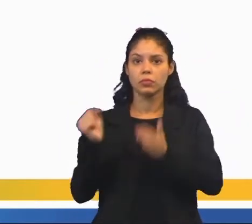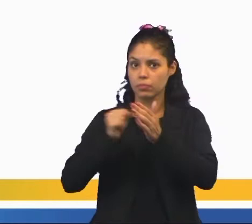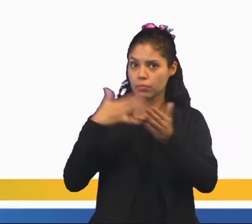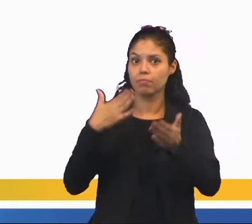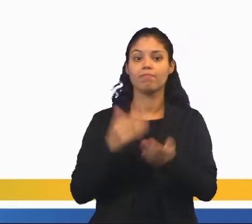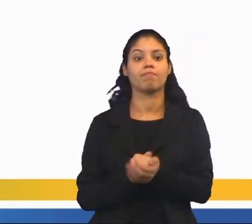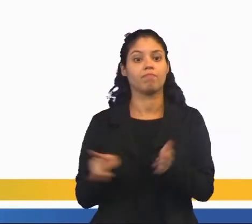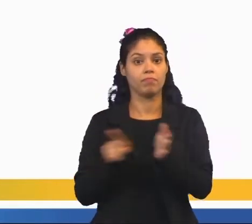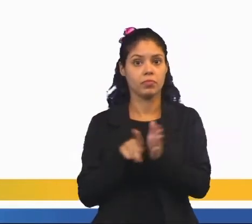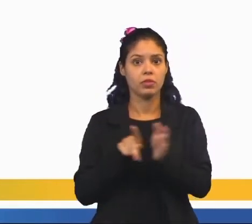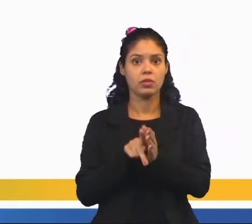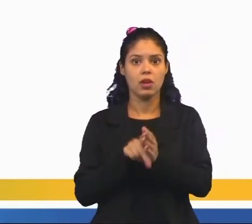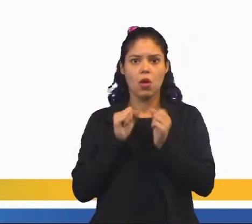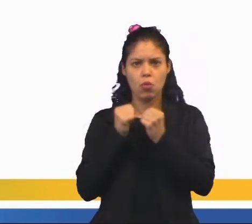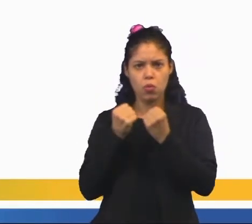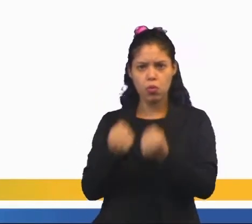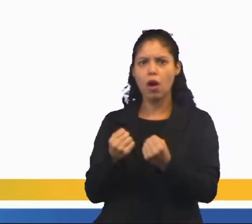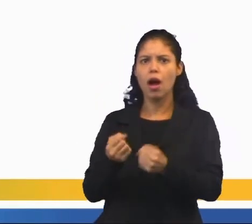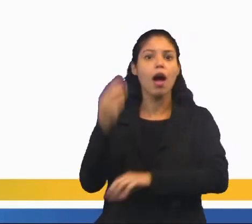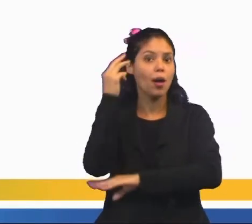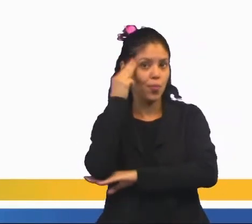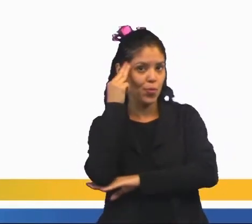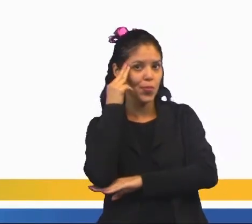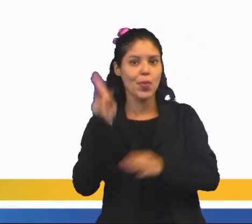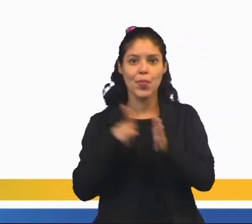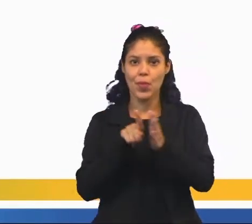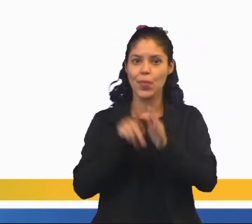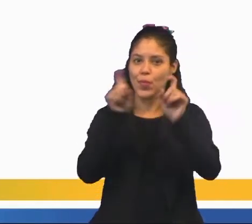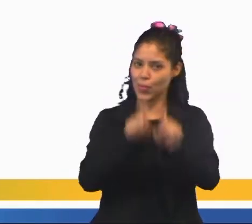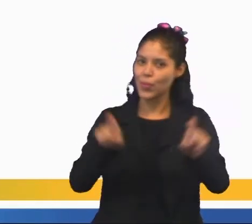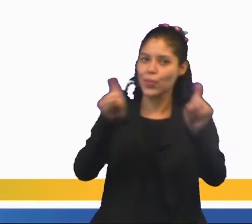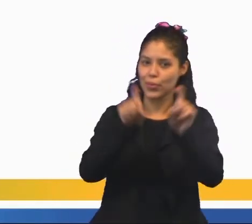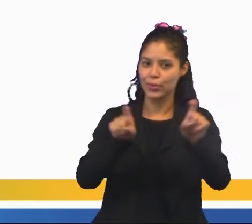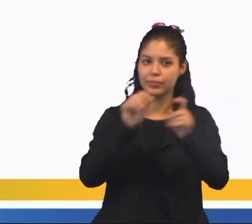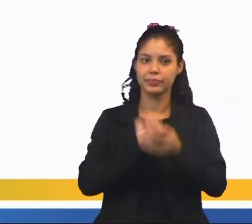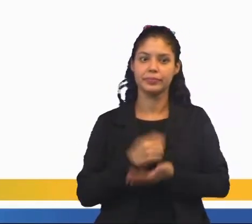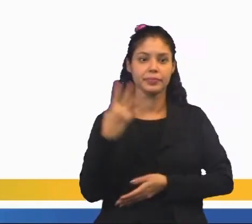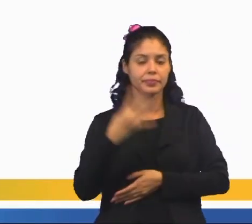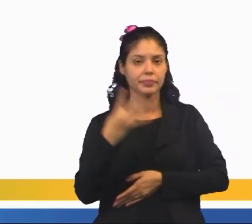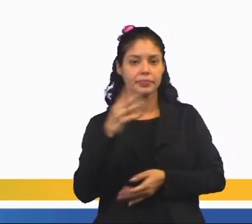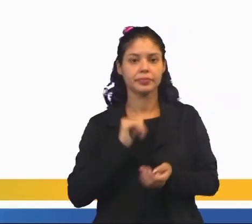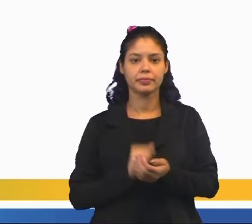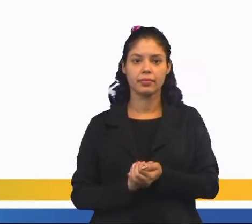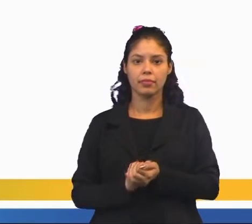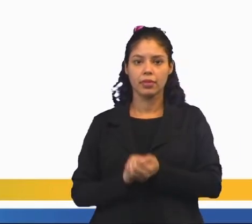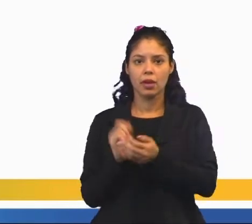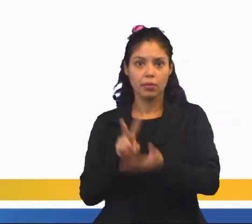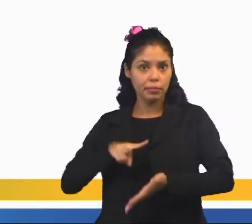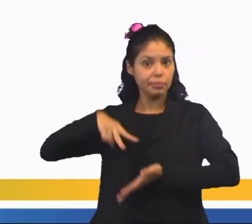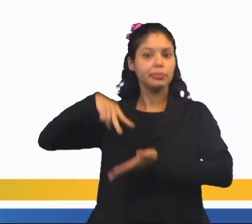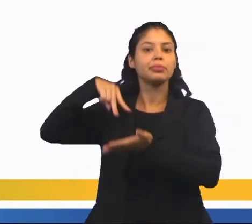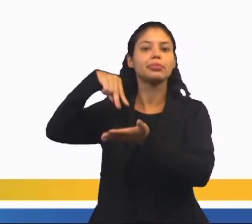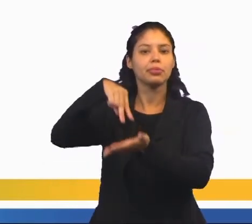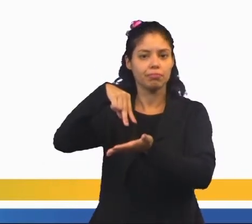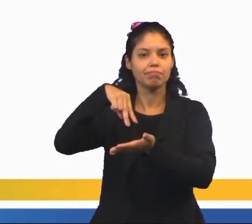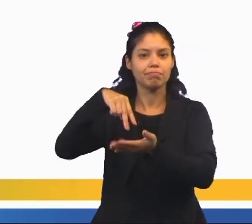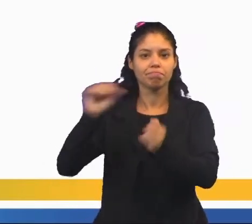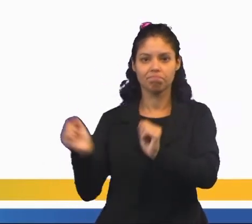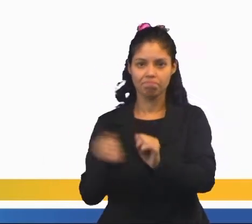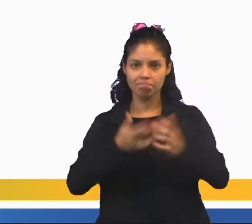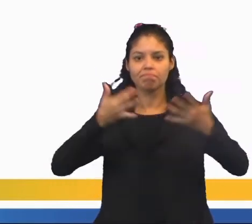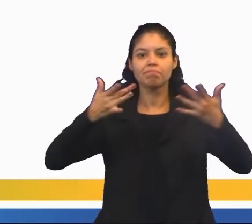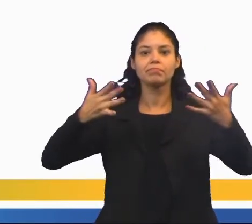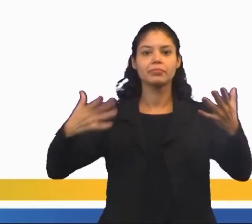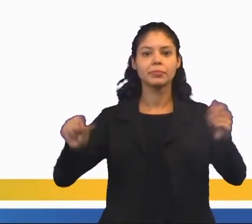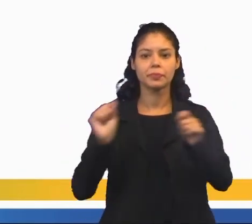Muita capacidade de suportar a memória no computador. 4, monumento erguido para